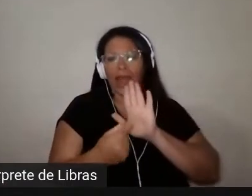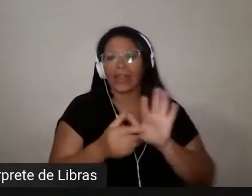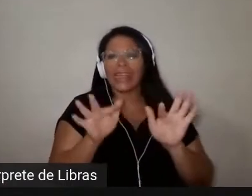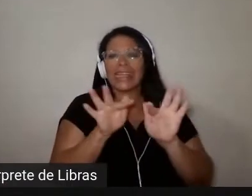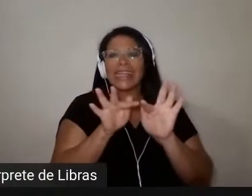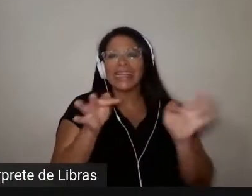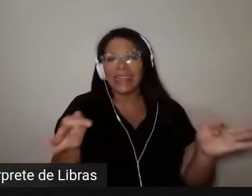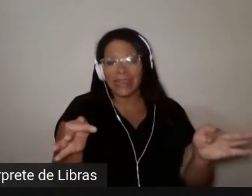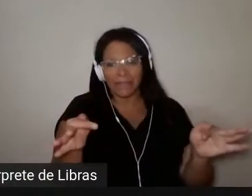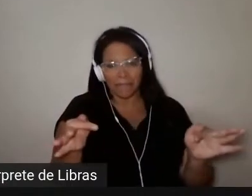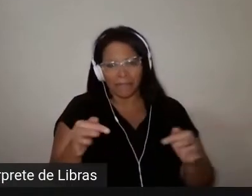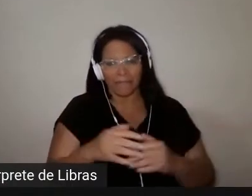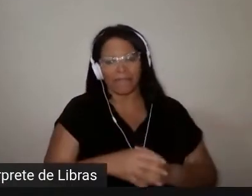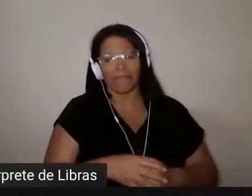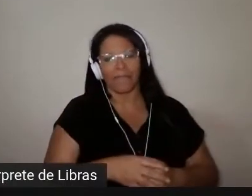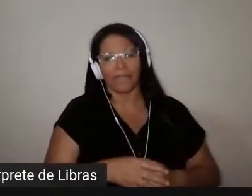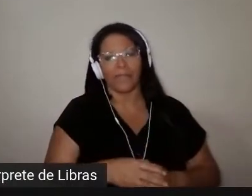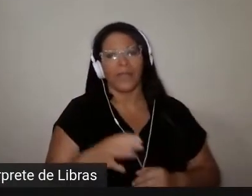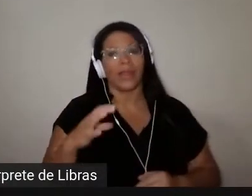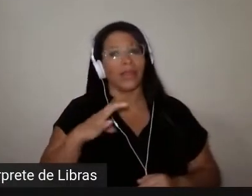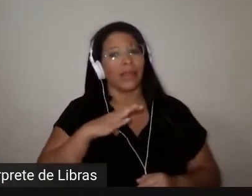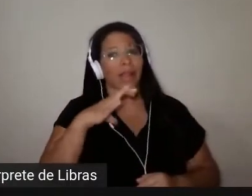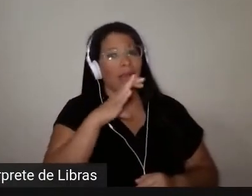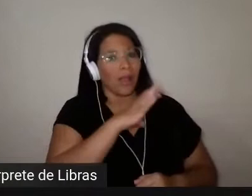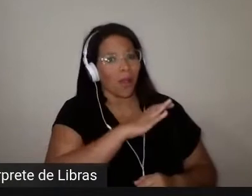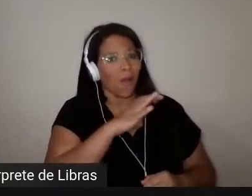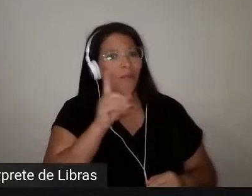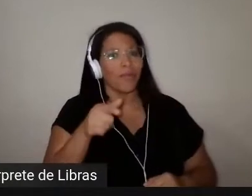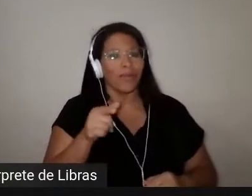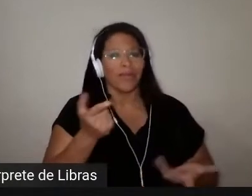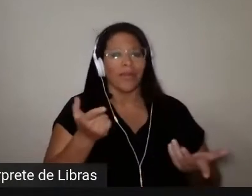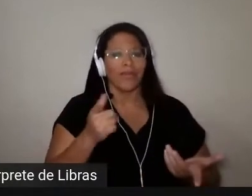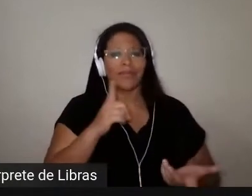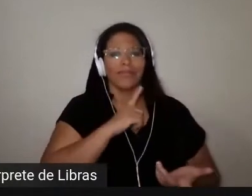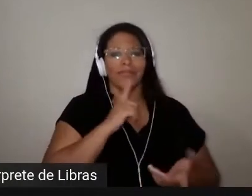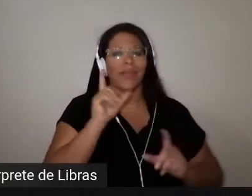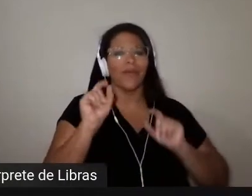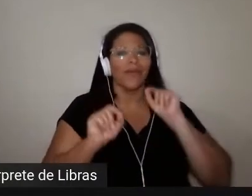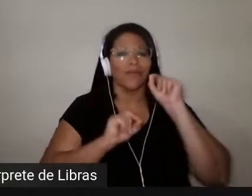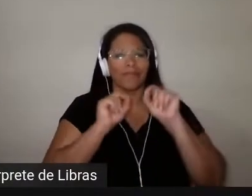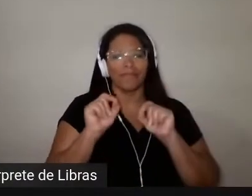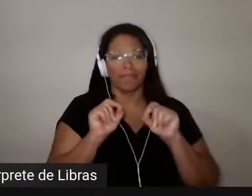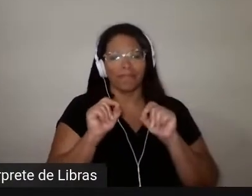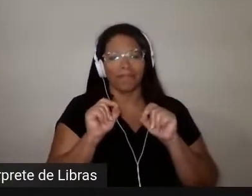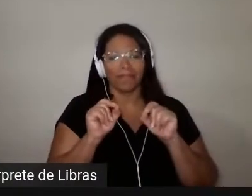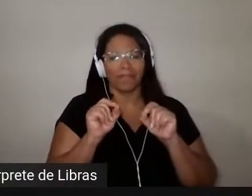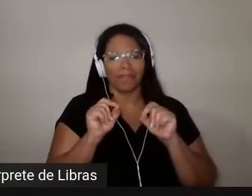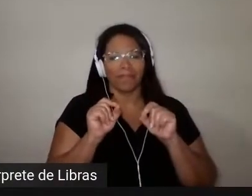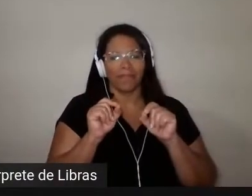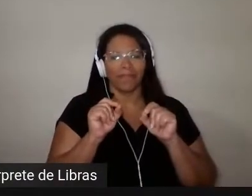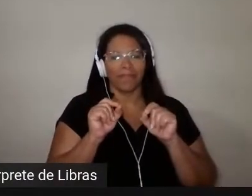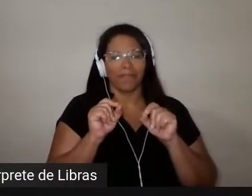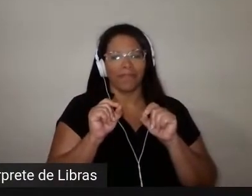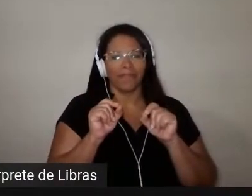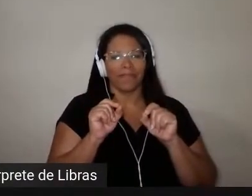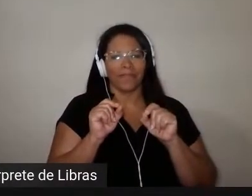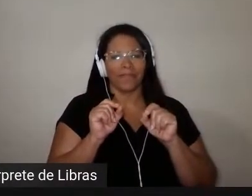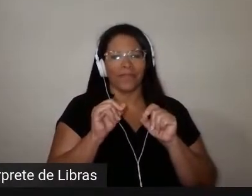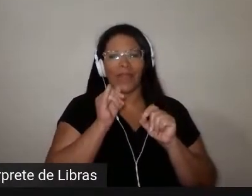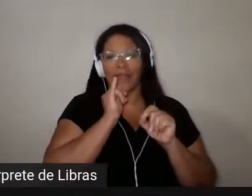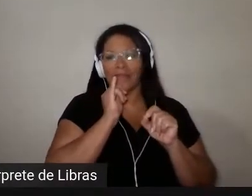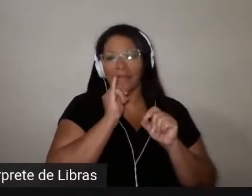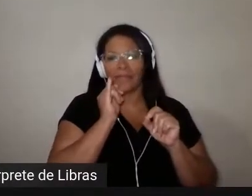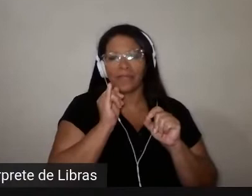né? E nas comissões, o destaque simples tem uma outra definição, por assim